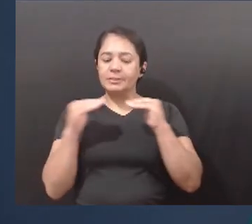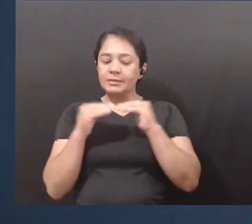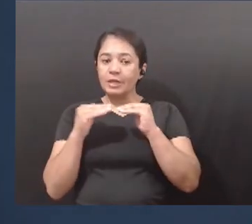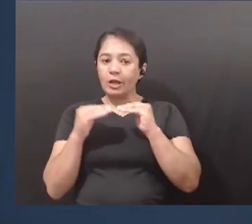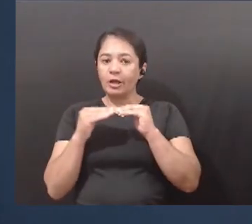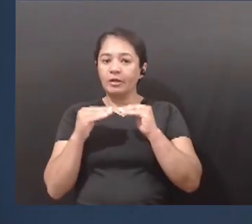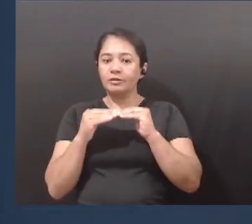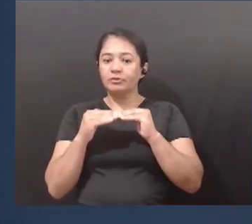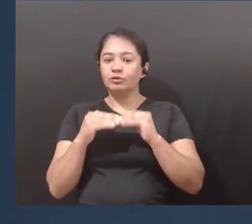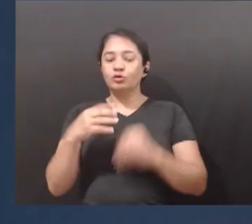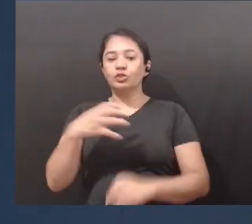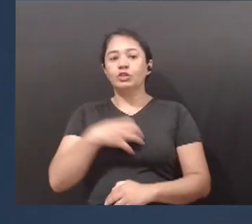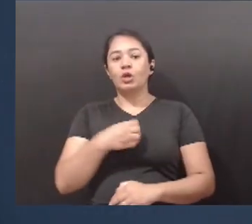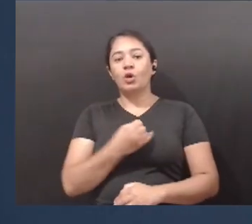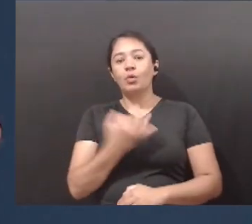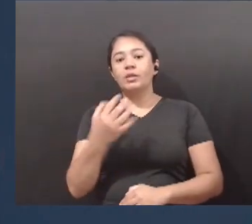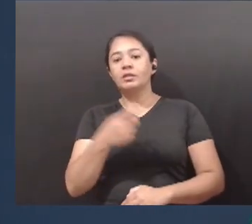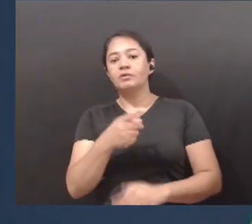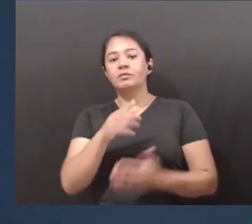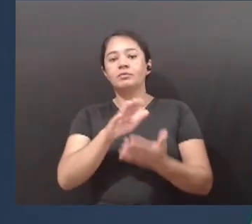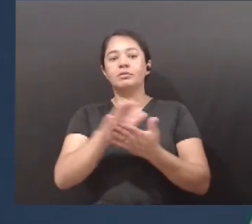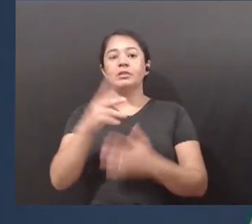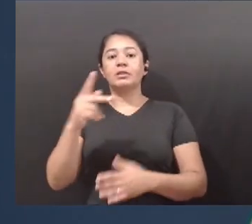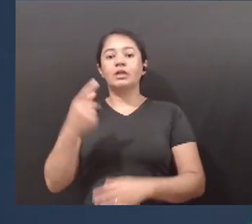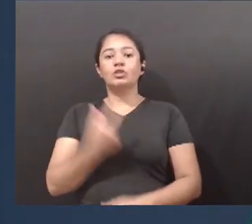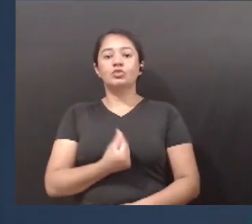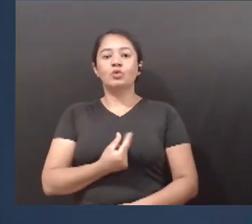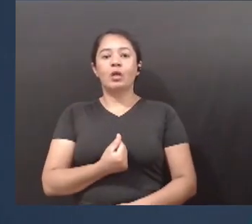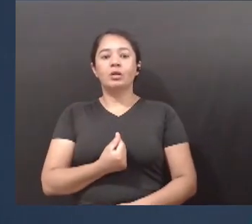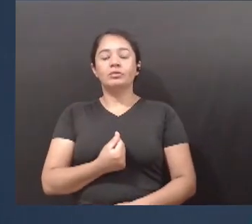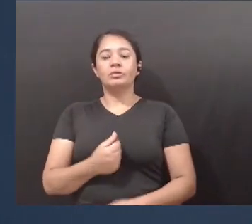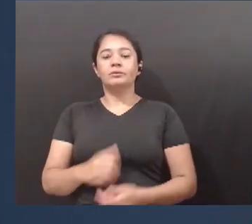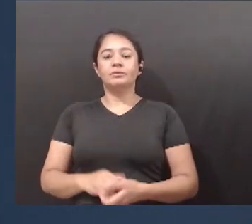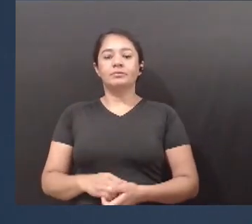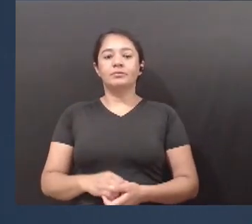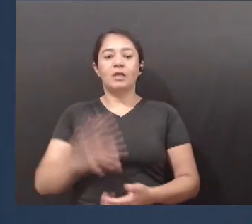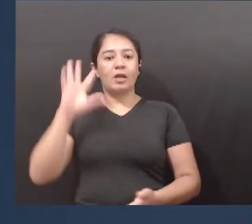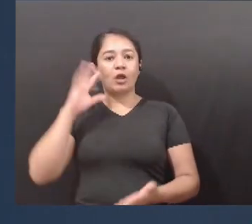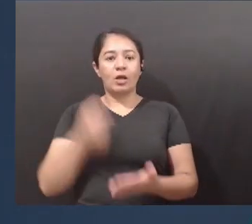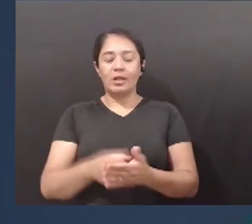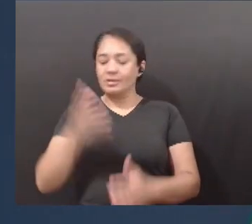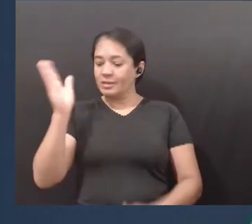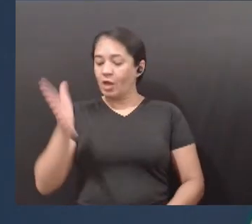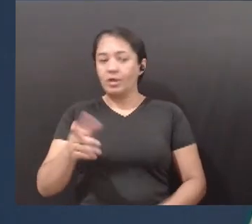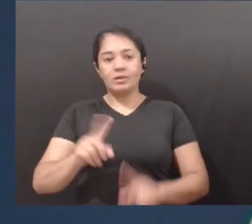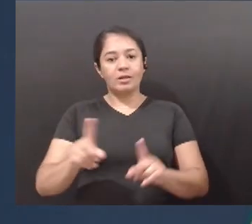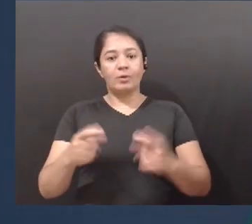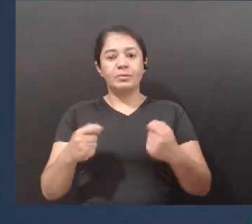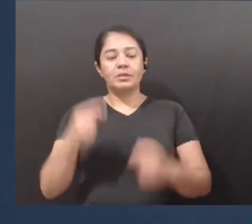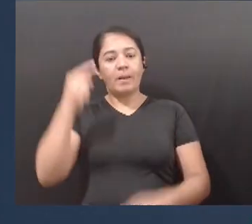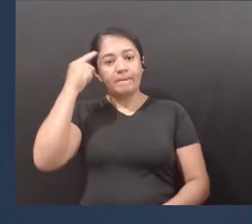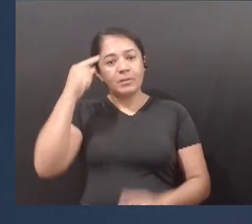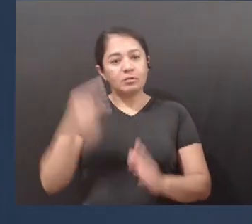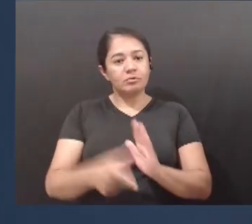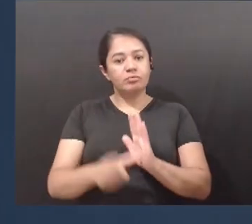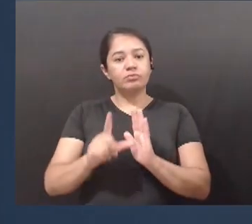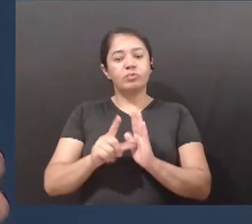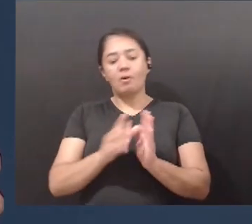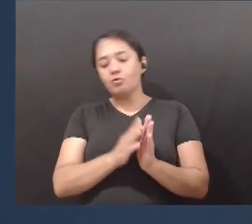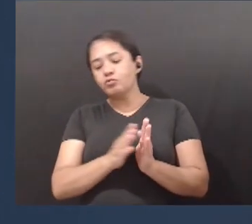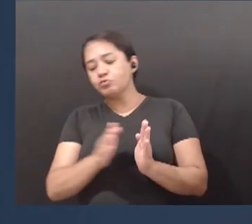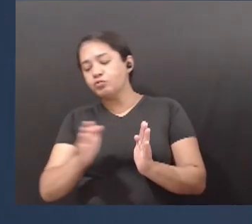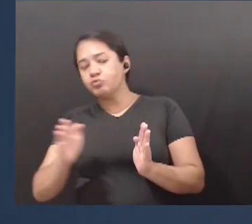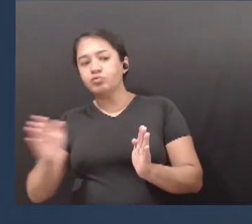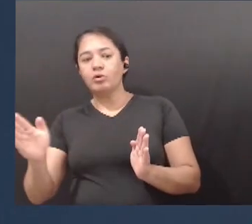você vai distribuir da sua renda ao longo do tempo. Não uma decisão imediata, é algo que você tem que pensar no longo prazo. Por exemplo, um carro financiado